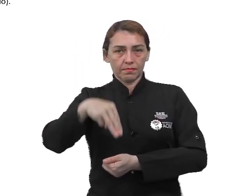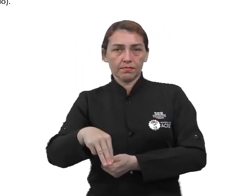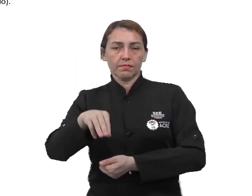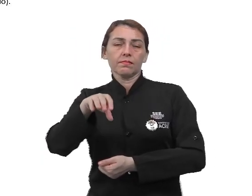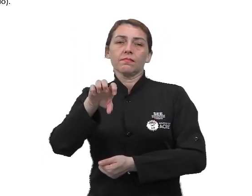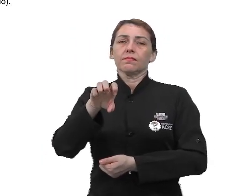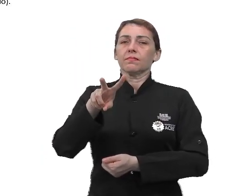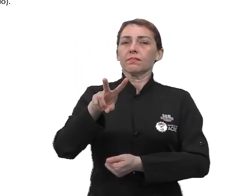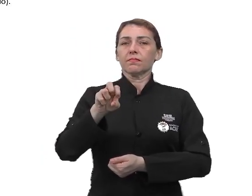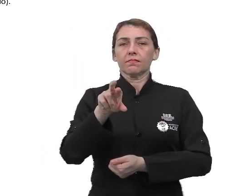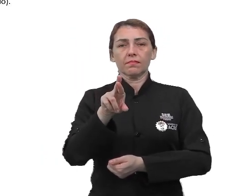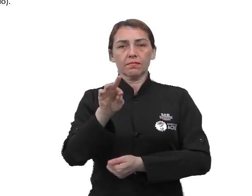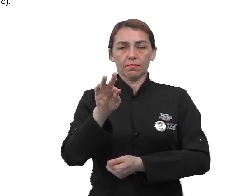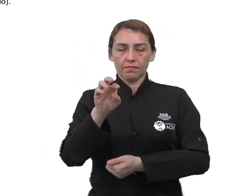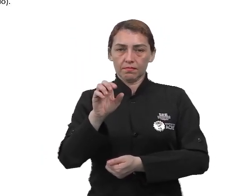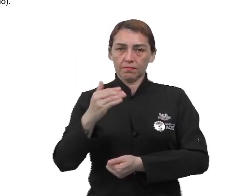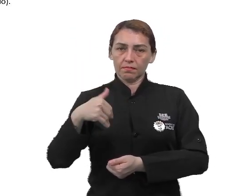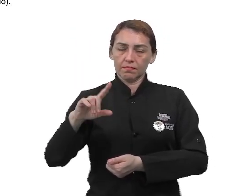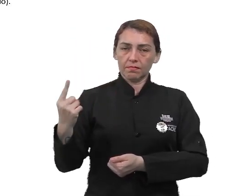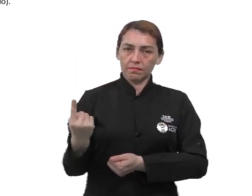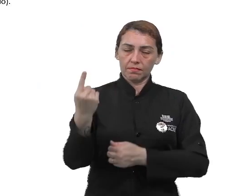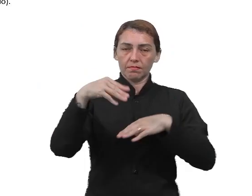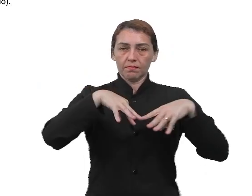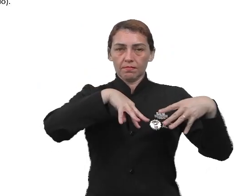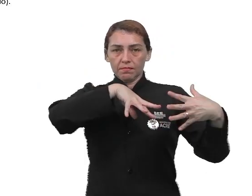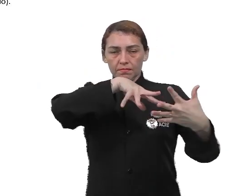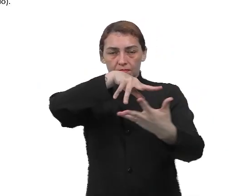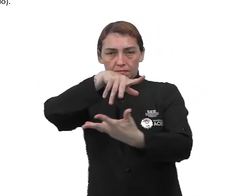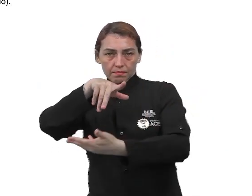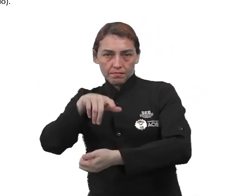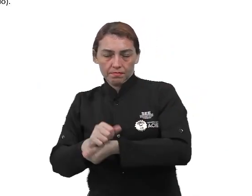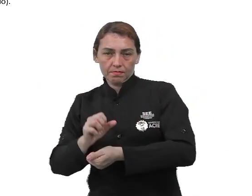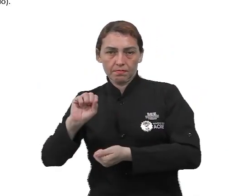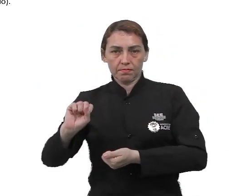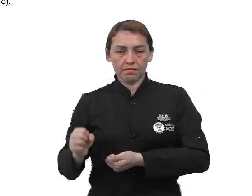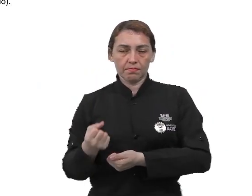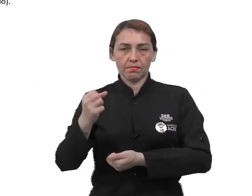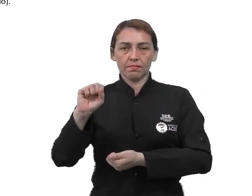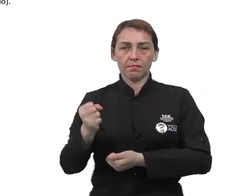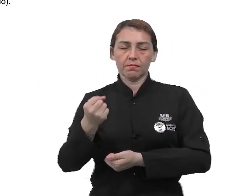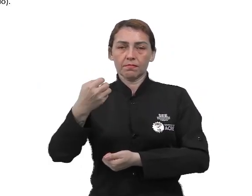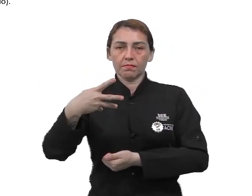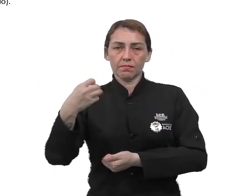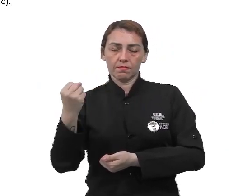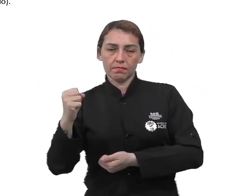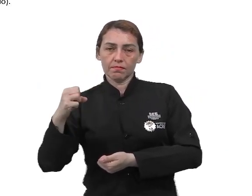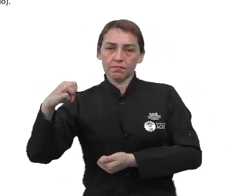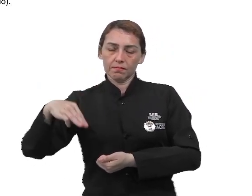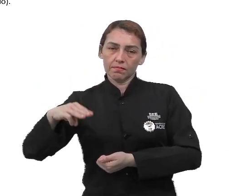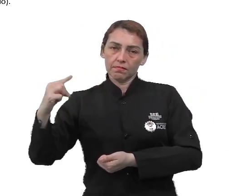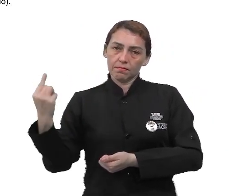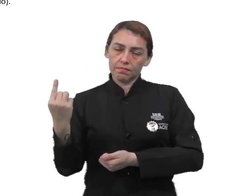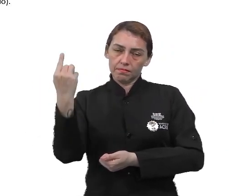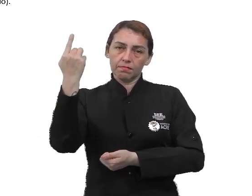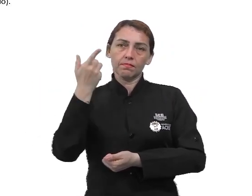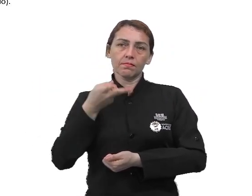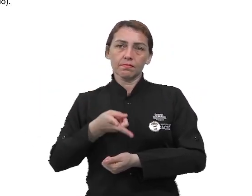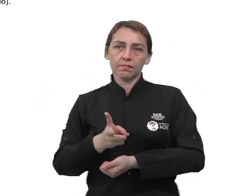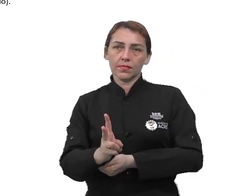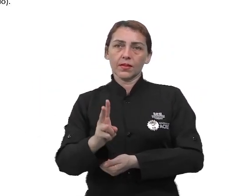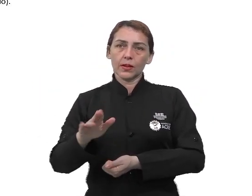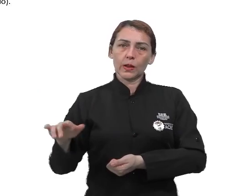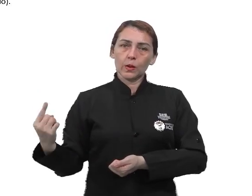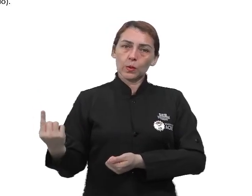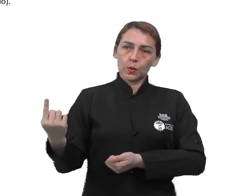Everest, considerado o ponto mais alto da Terra, tem nada menos do que 8.848 metros de altitude e continua